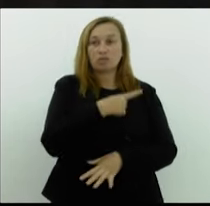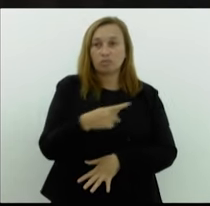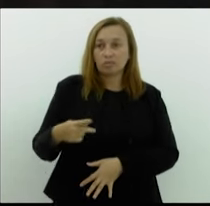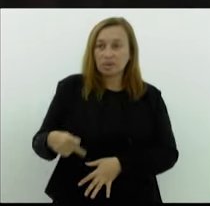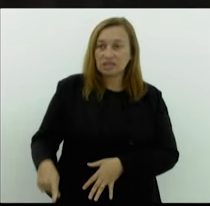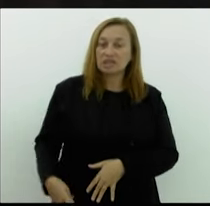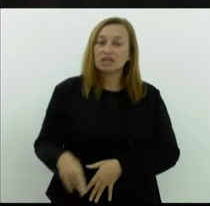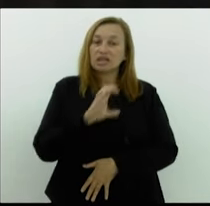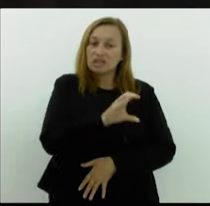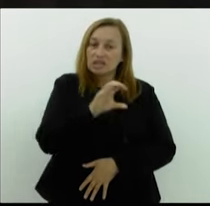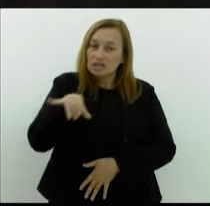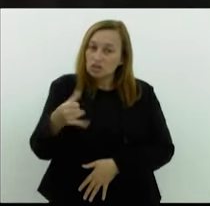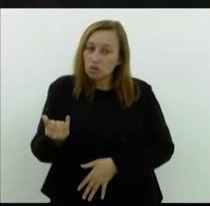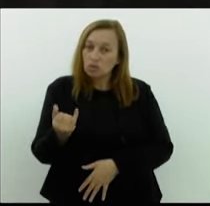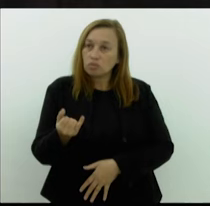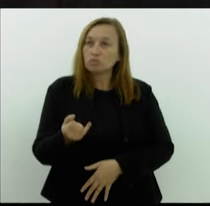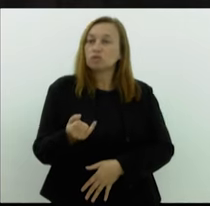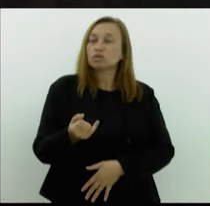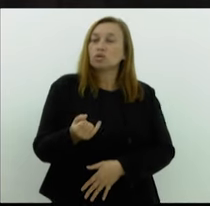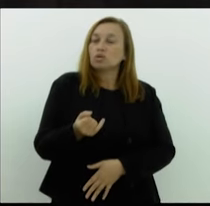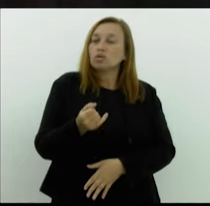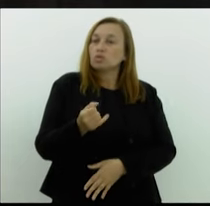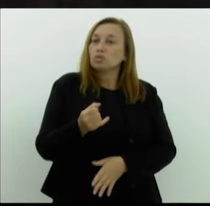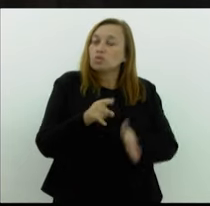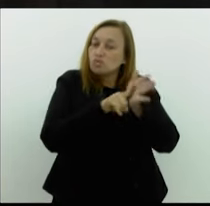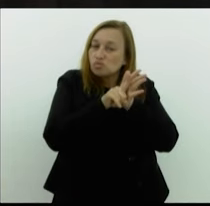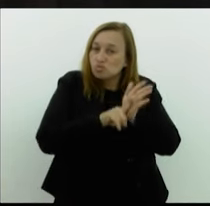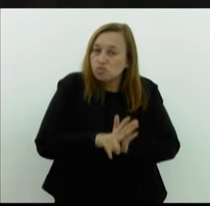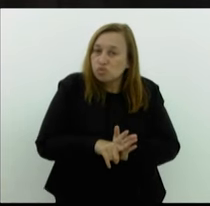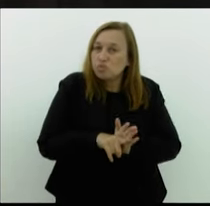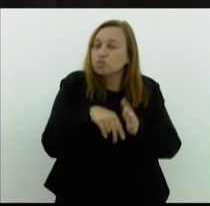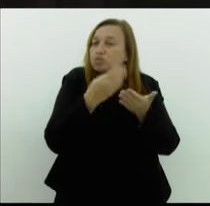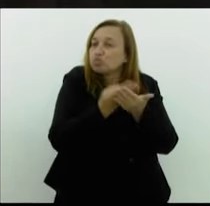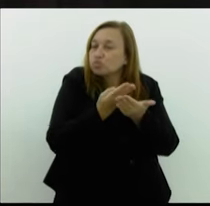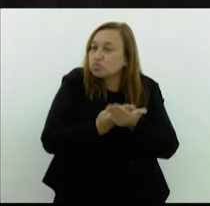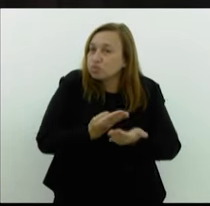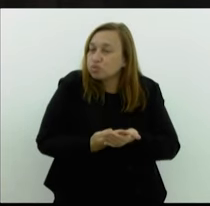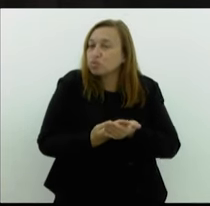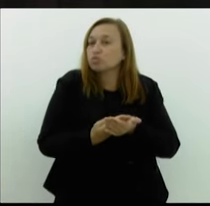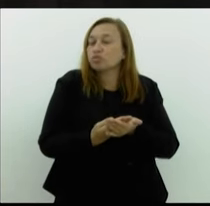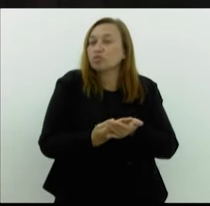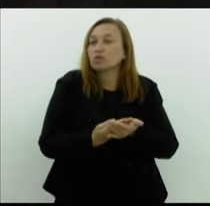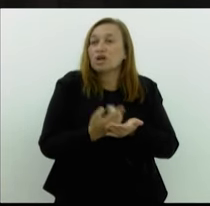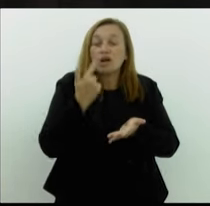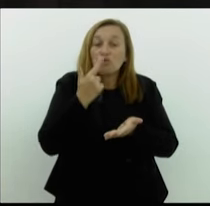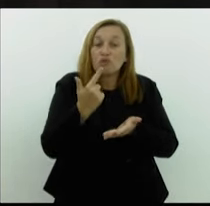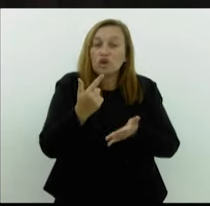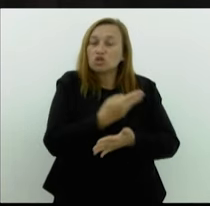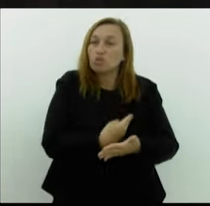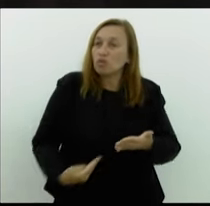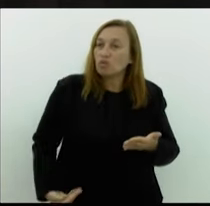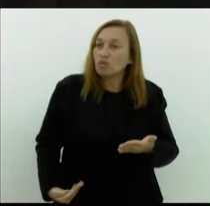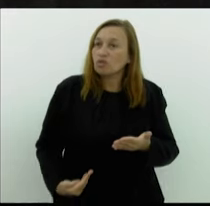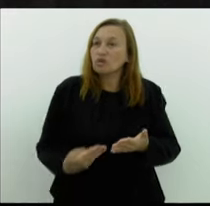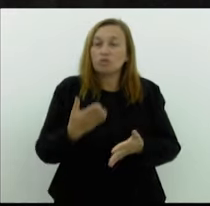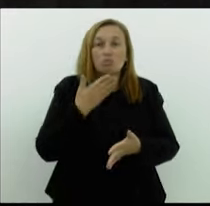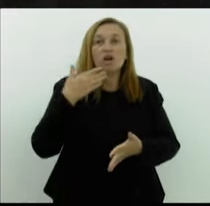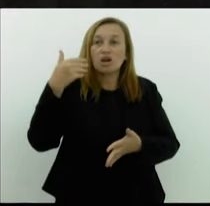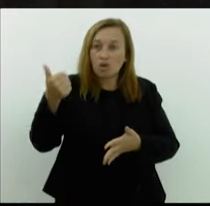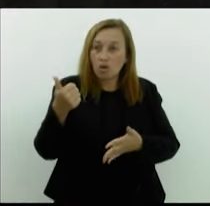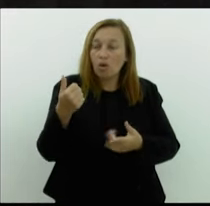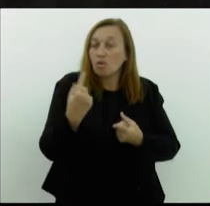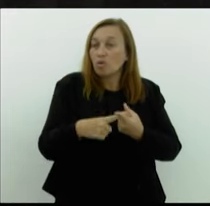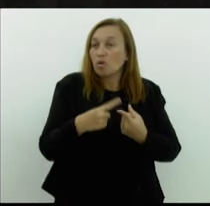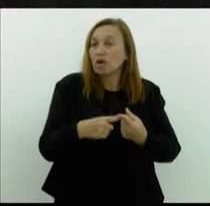CCJ costure com o governo uma saída positiva, exatamente porque este é